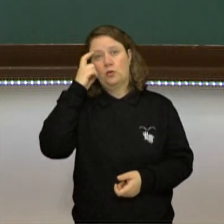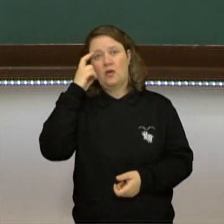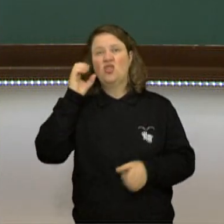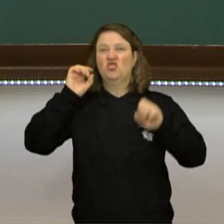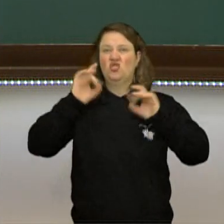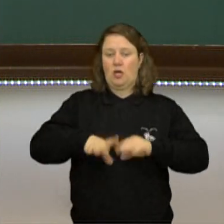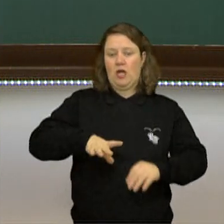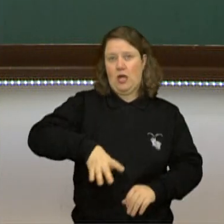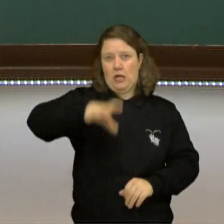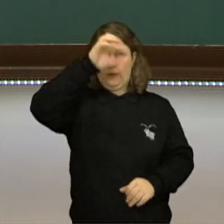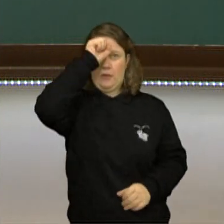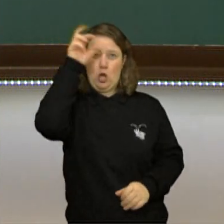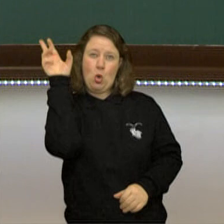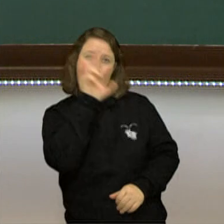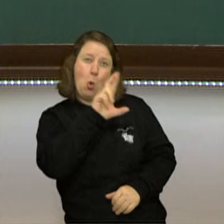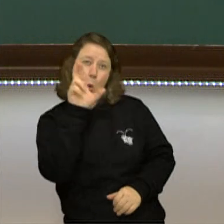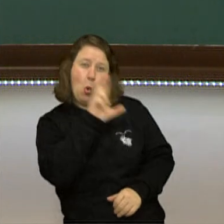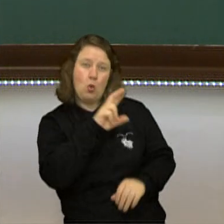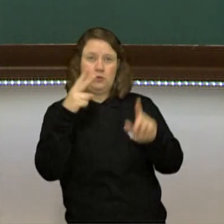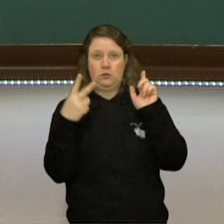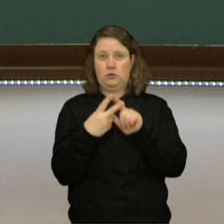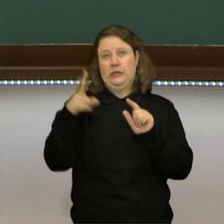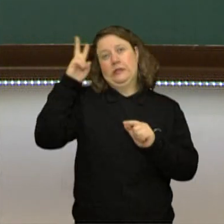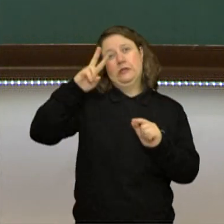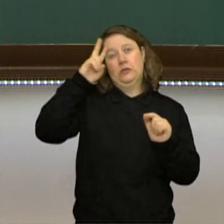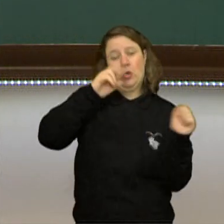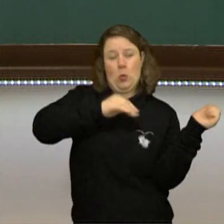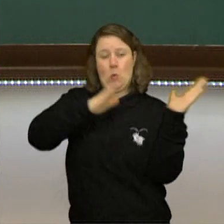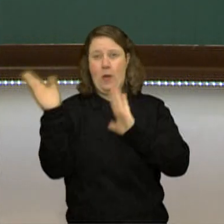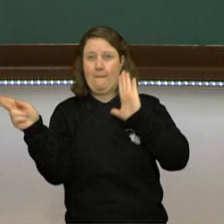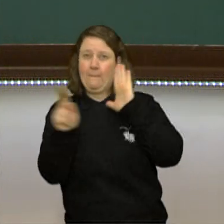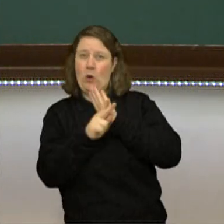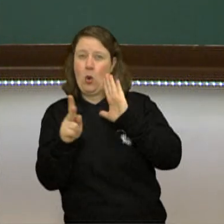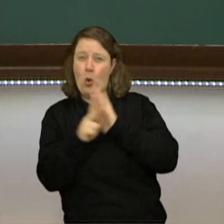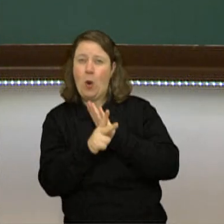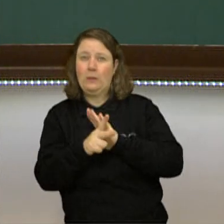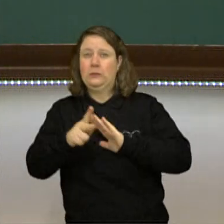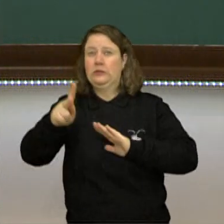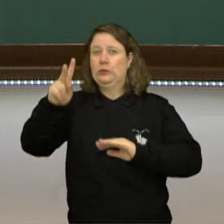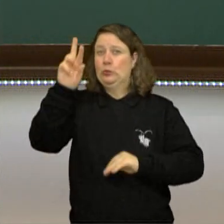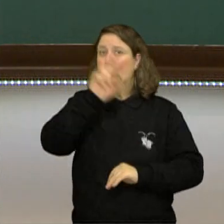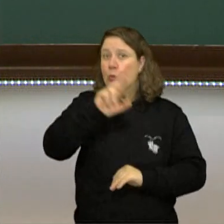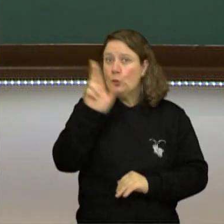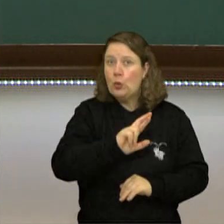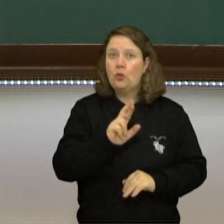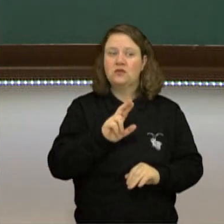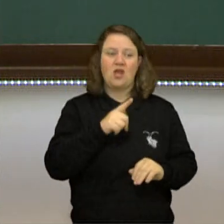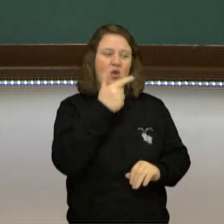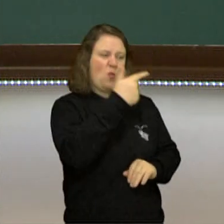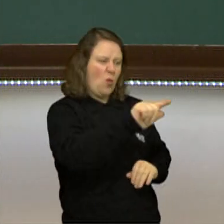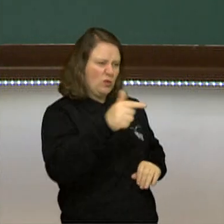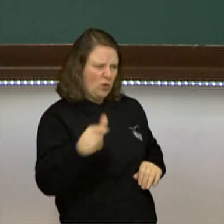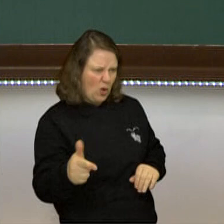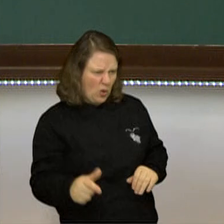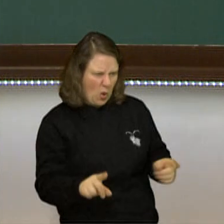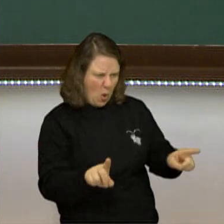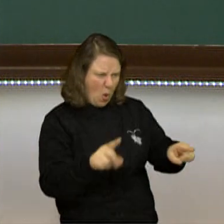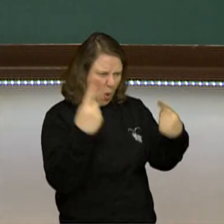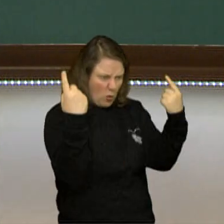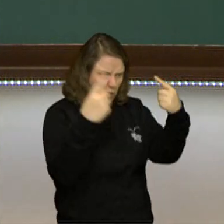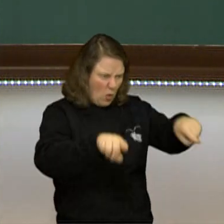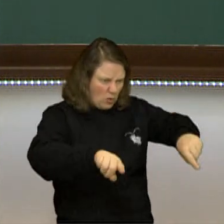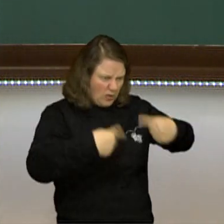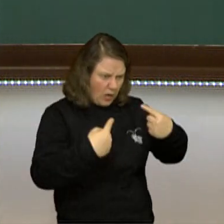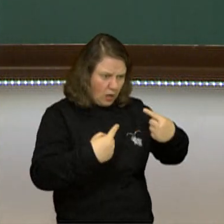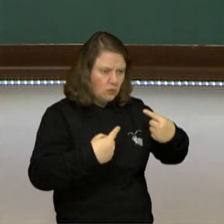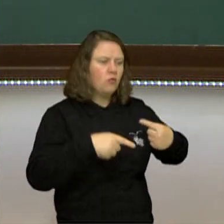cultuar feriados russos e a história da Rússia. Ele vai, então, oprimir todas as minorias. E se você não fizesse isso? Você